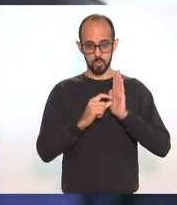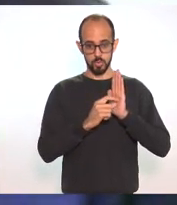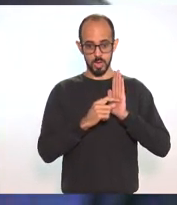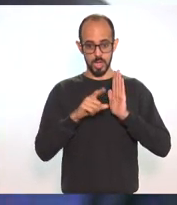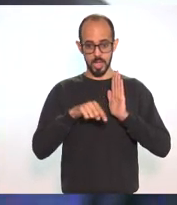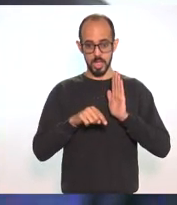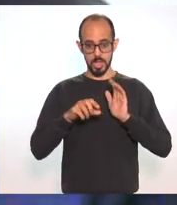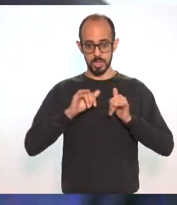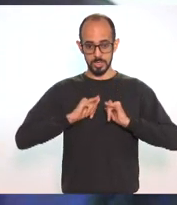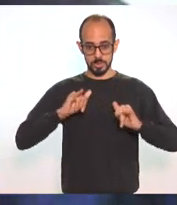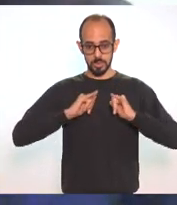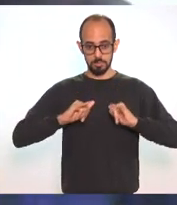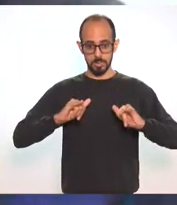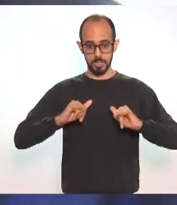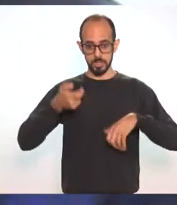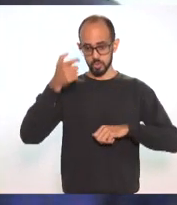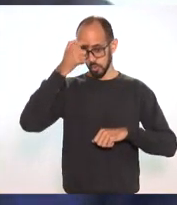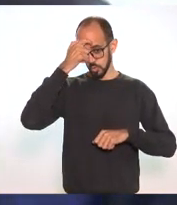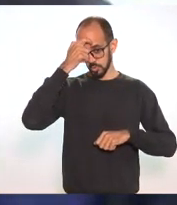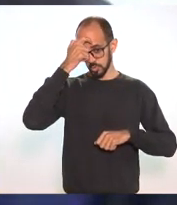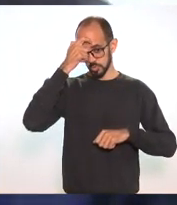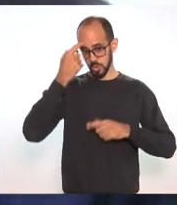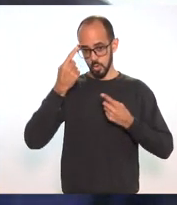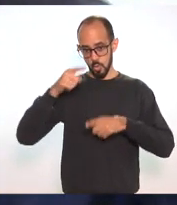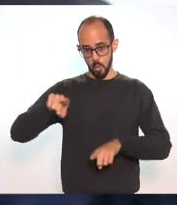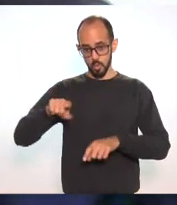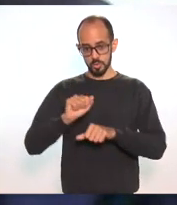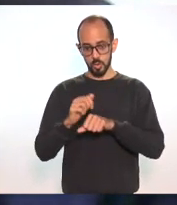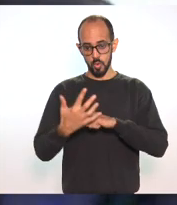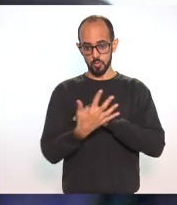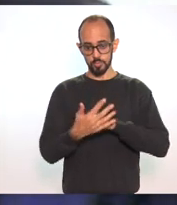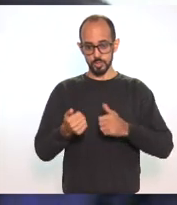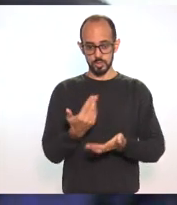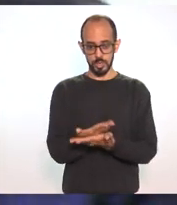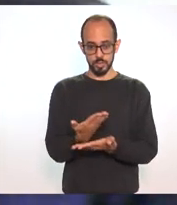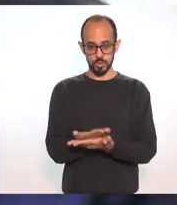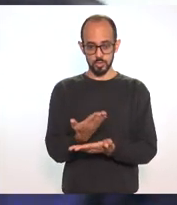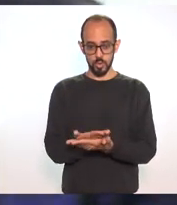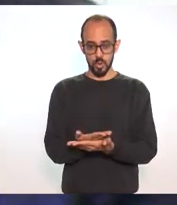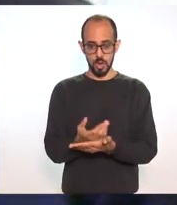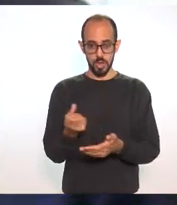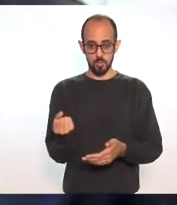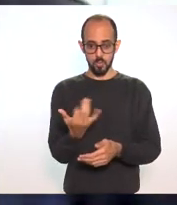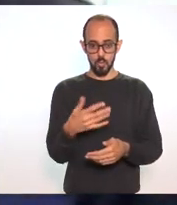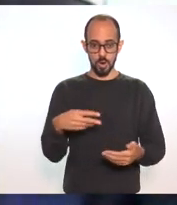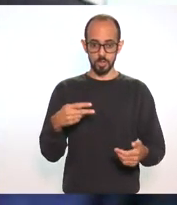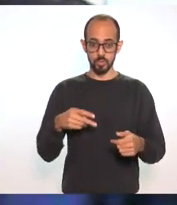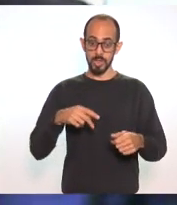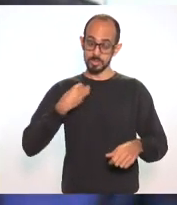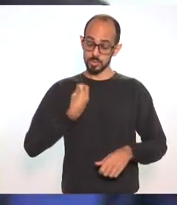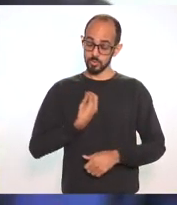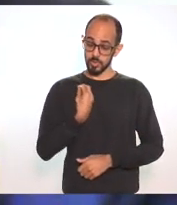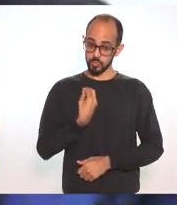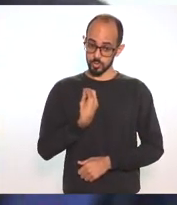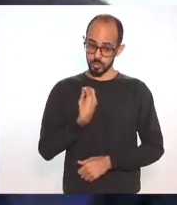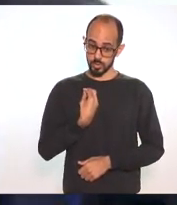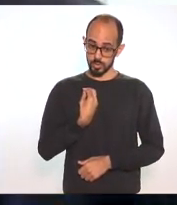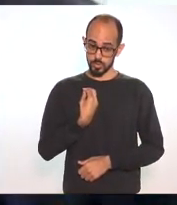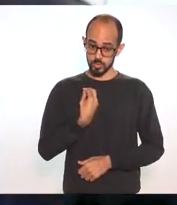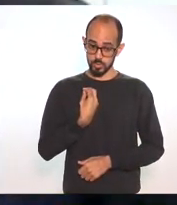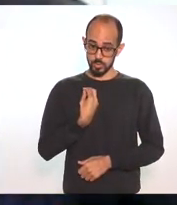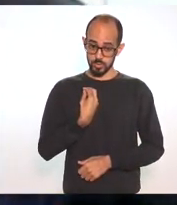de conscientização contra o Covid nas escolas, quando estas estiverem abertas. O deputado